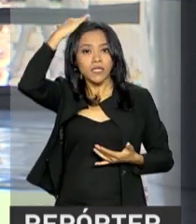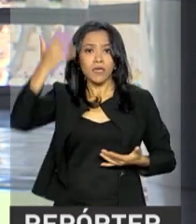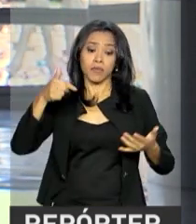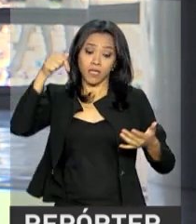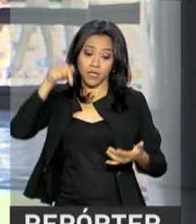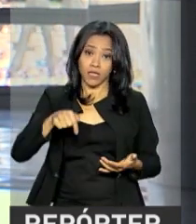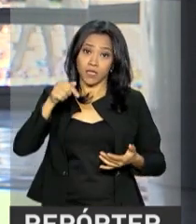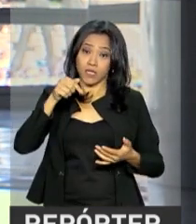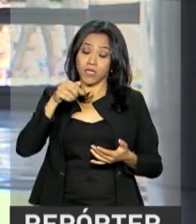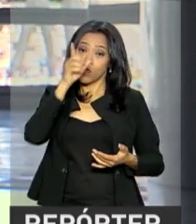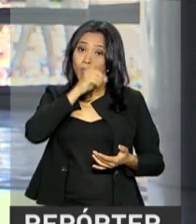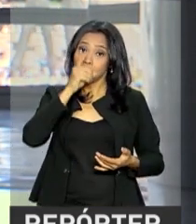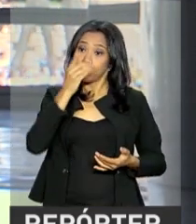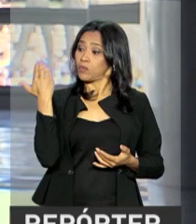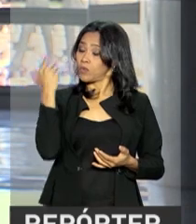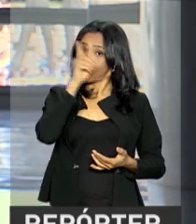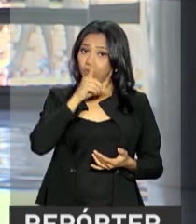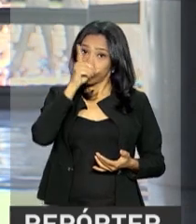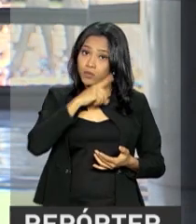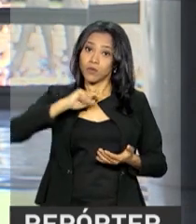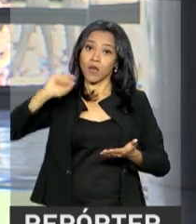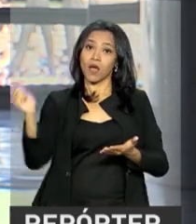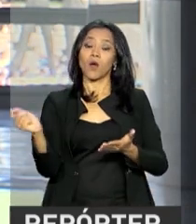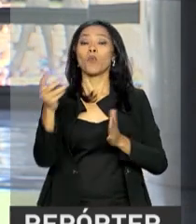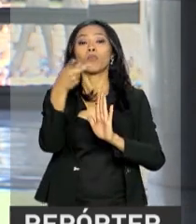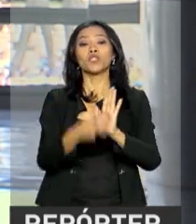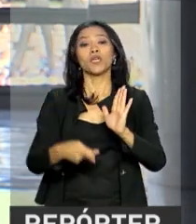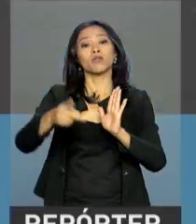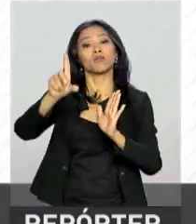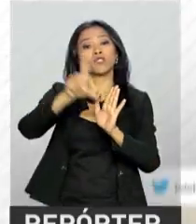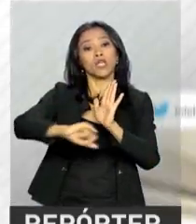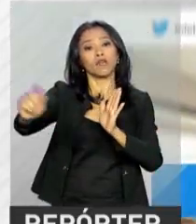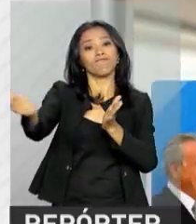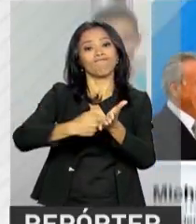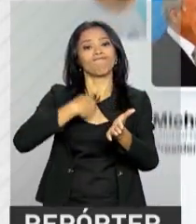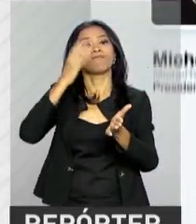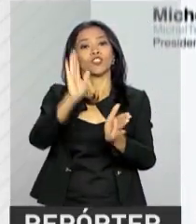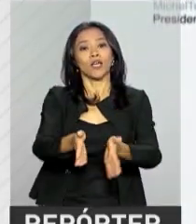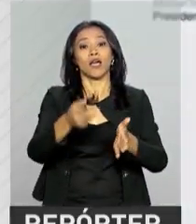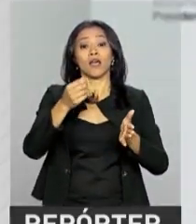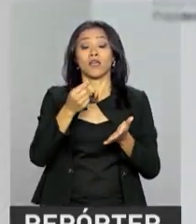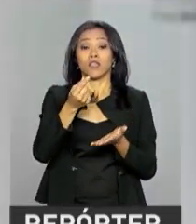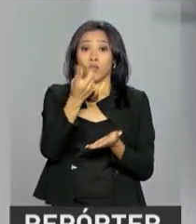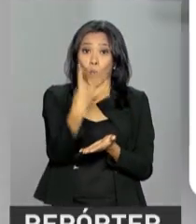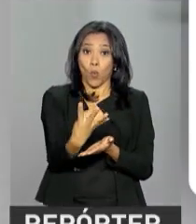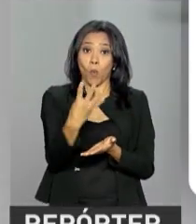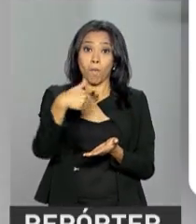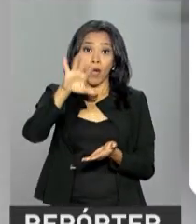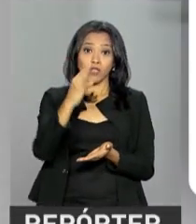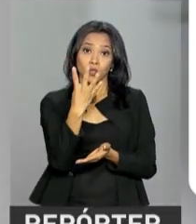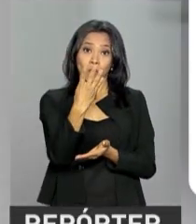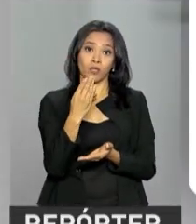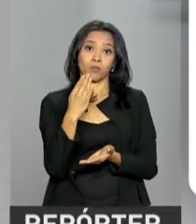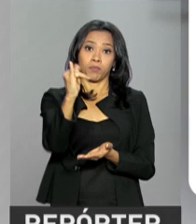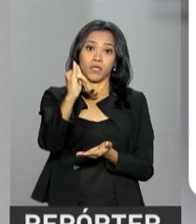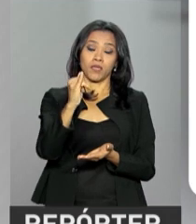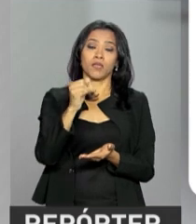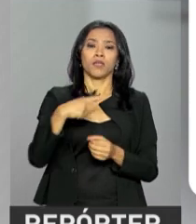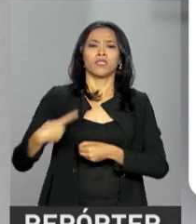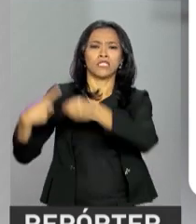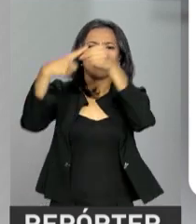neste domingo o projeto de lei do governo federal que distribui mais de 4 bilhões de reais para estados e